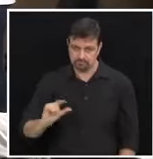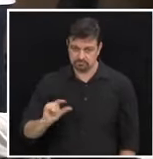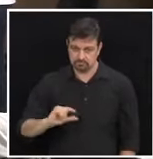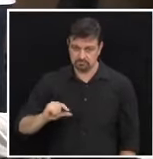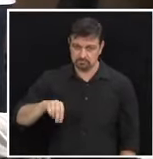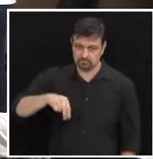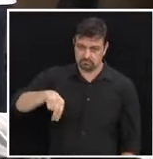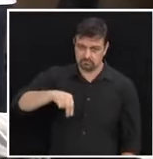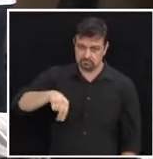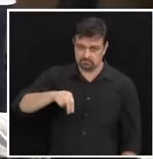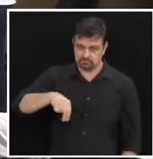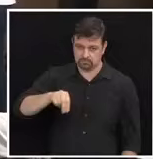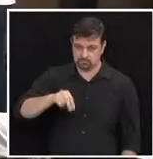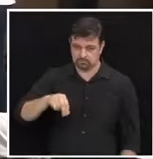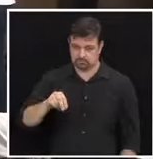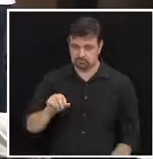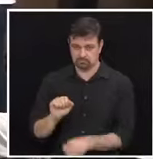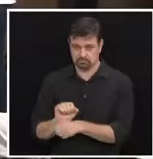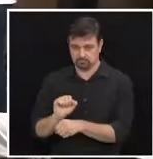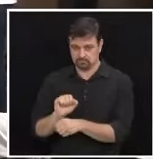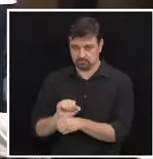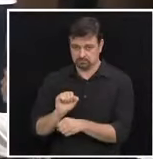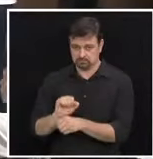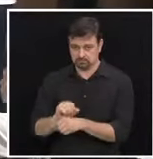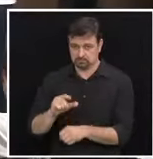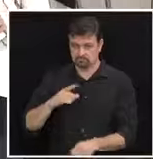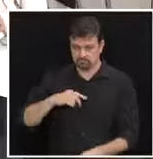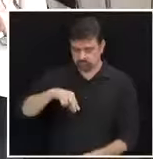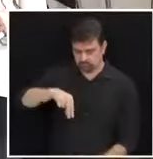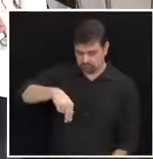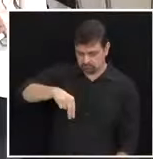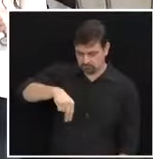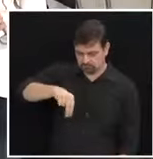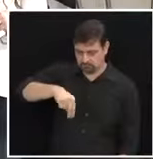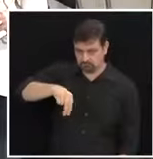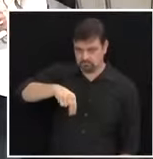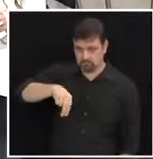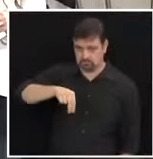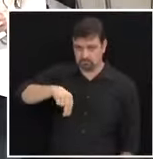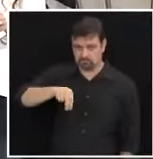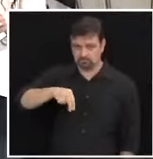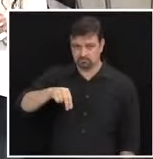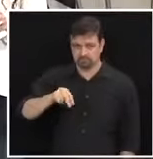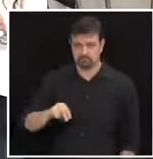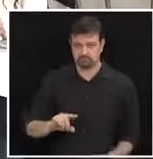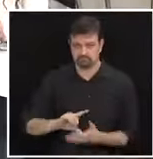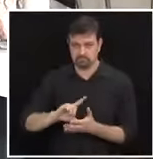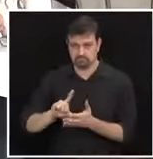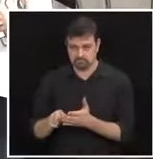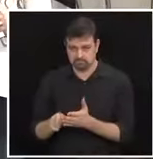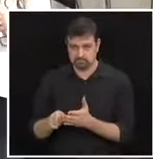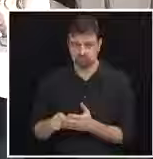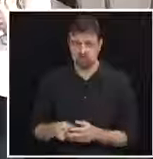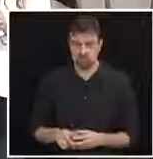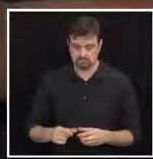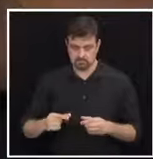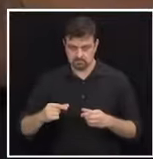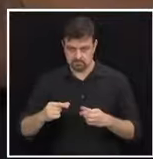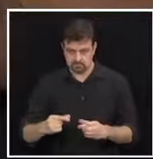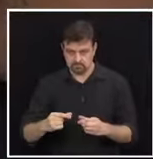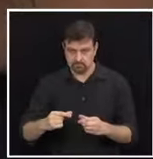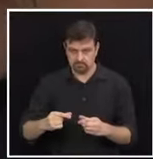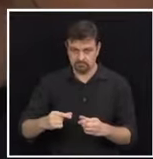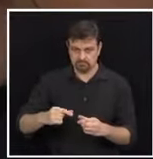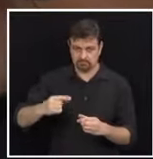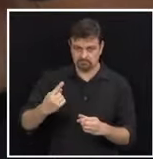agito ele levemente, né? Para que ele tenha reação com o produto que tem aqui dentro, né? E depois eu venho e